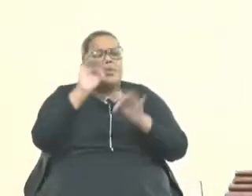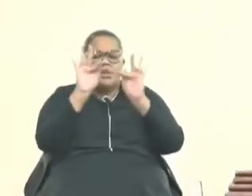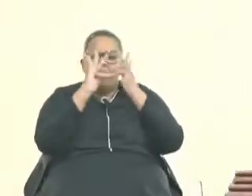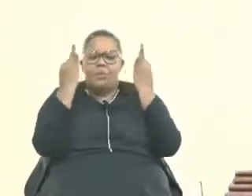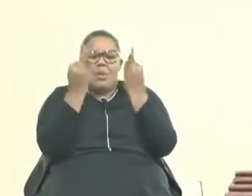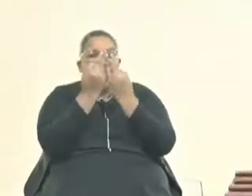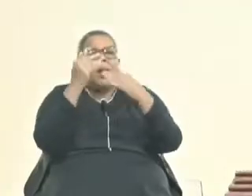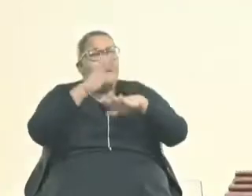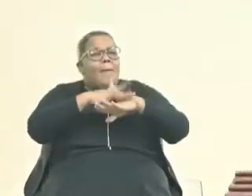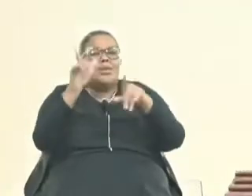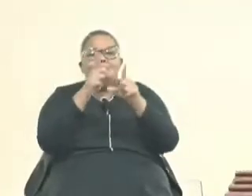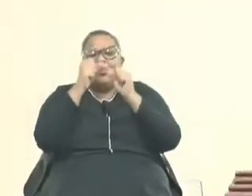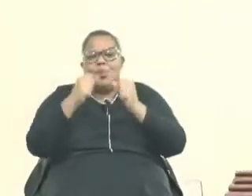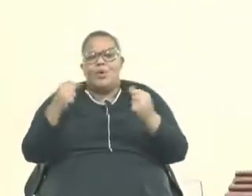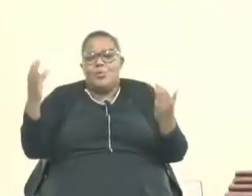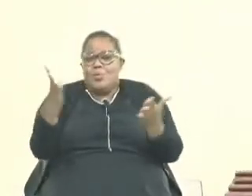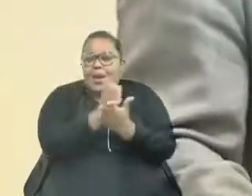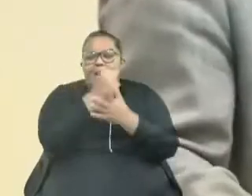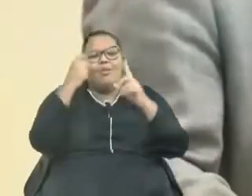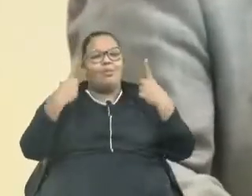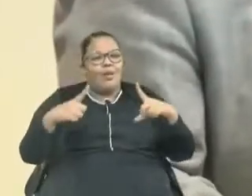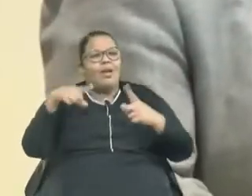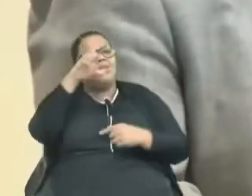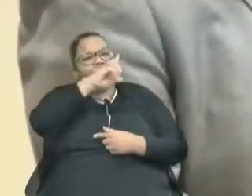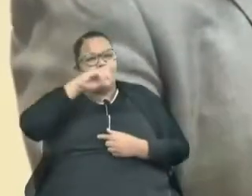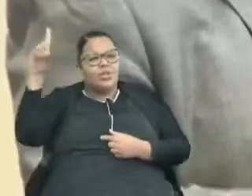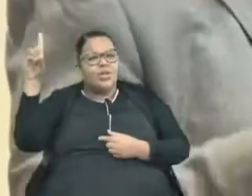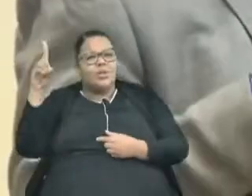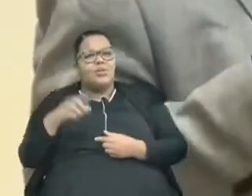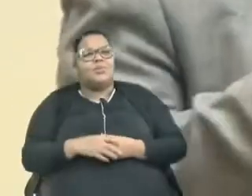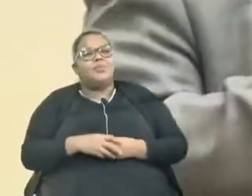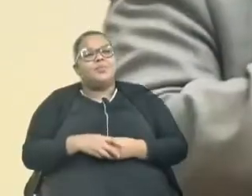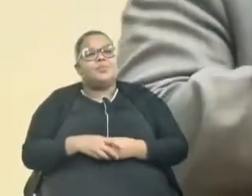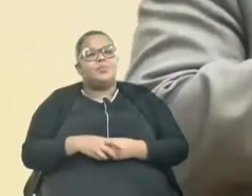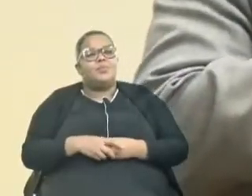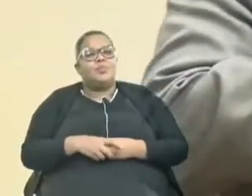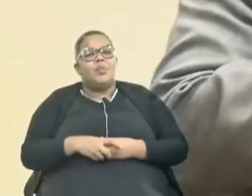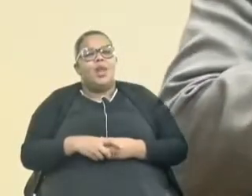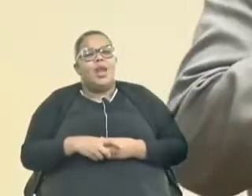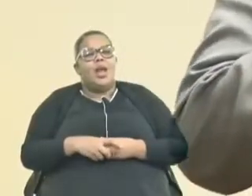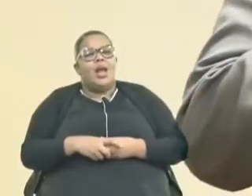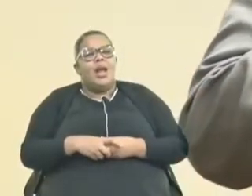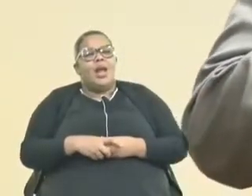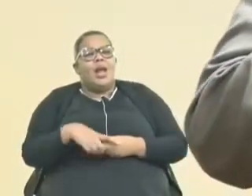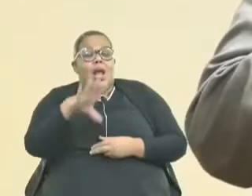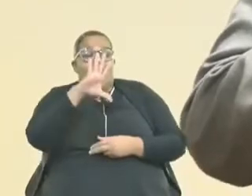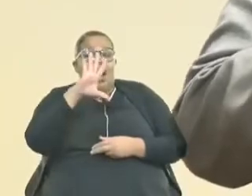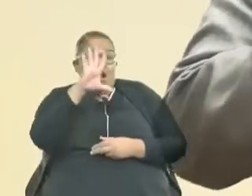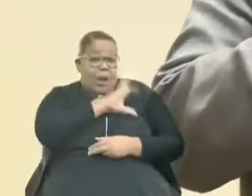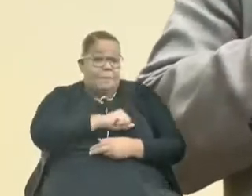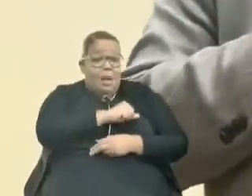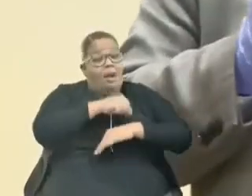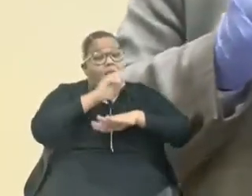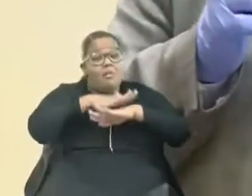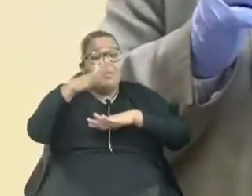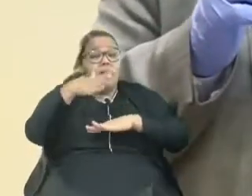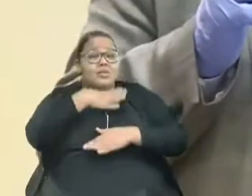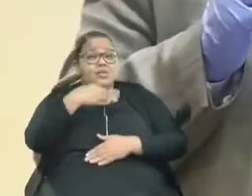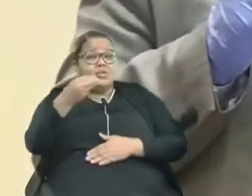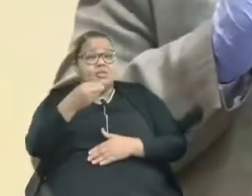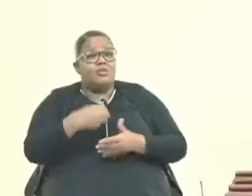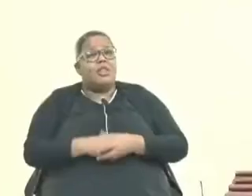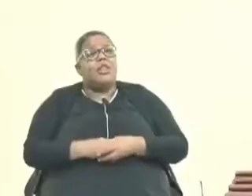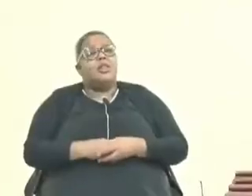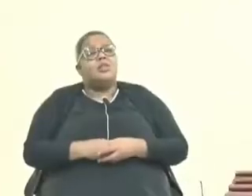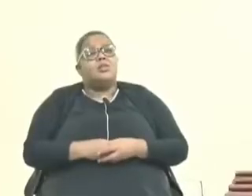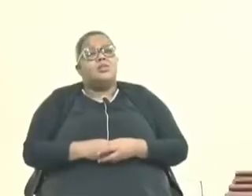e ele sabia que seus filhos estava errado É mas ele pelo amor que tinha para com seus filhos pela honra que ele